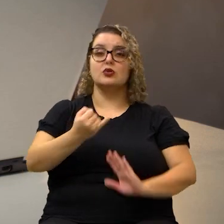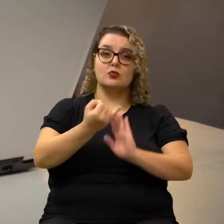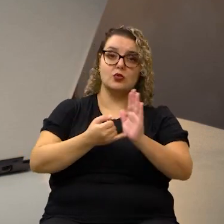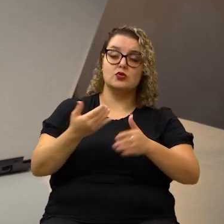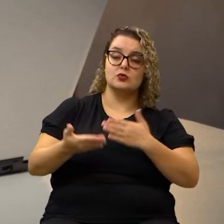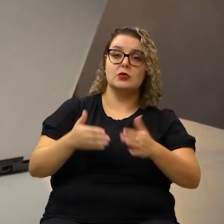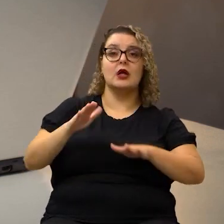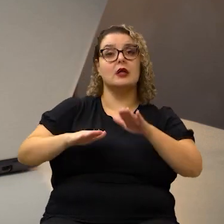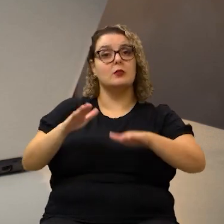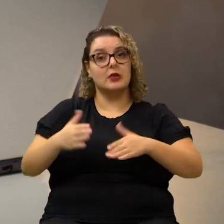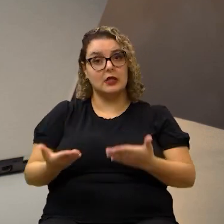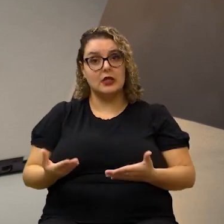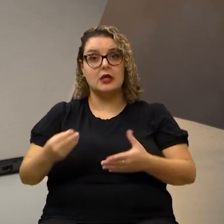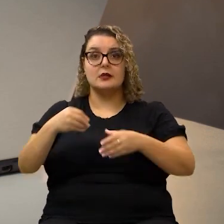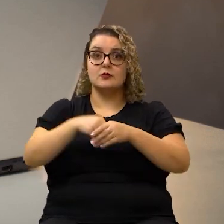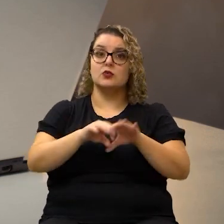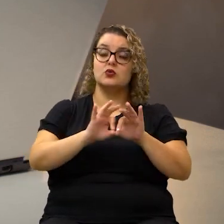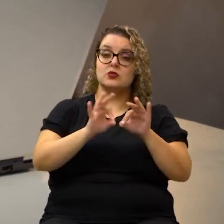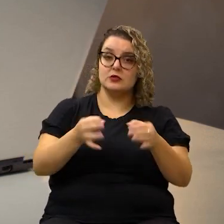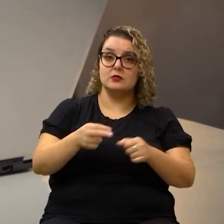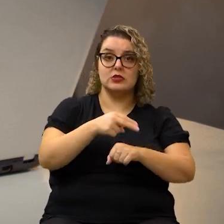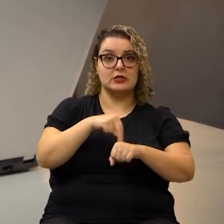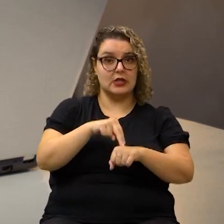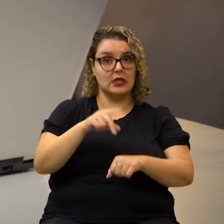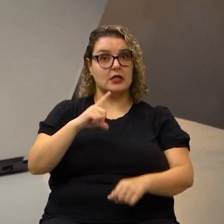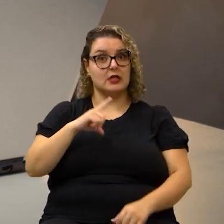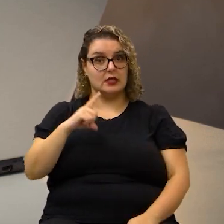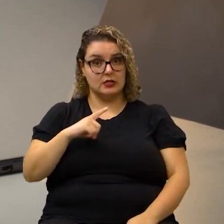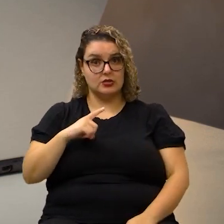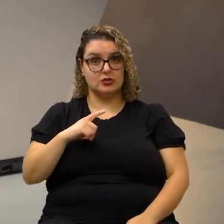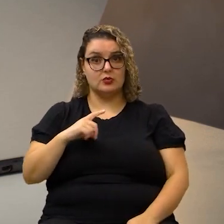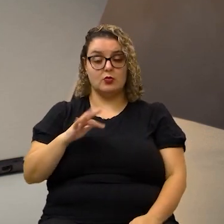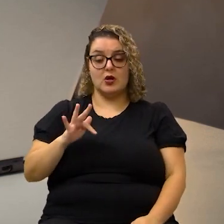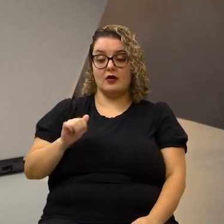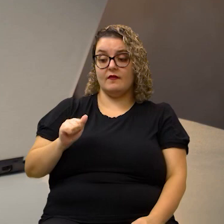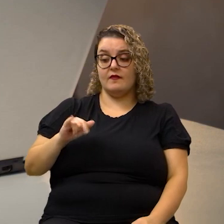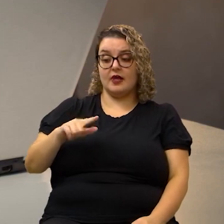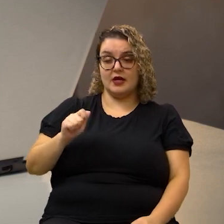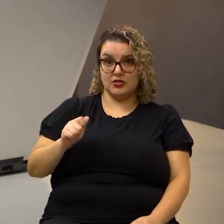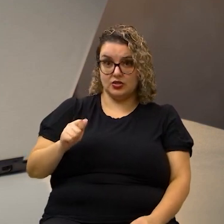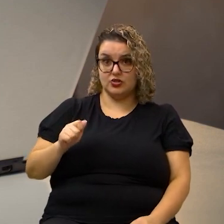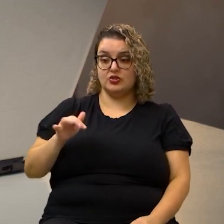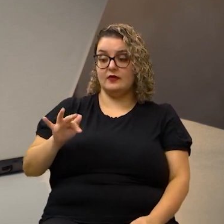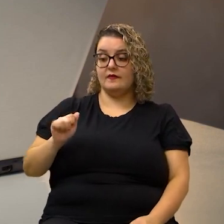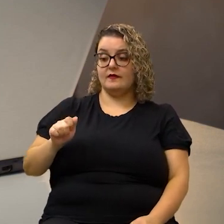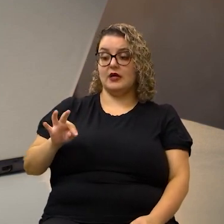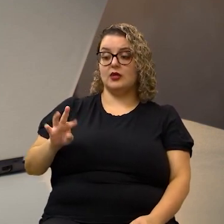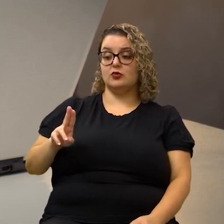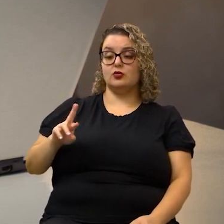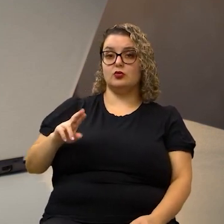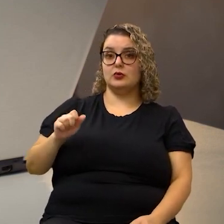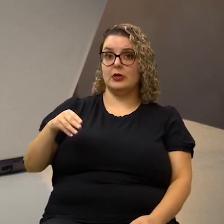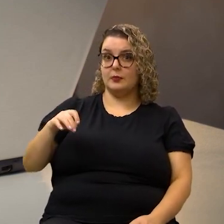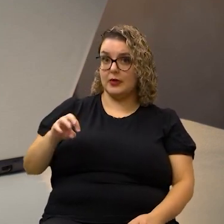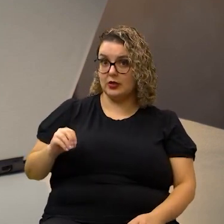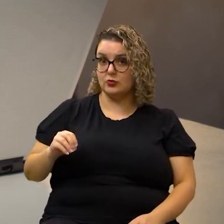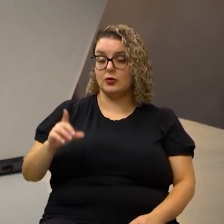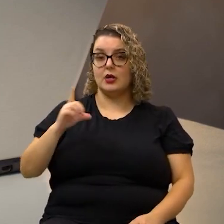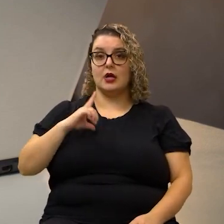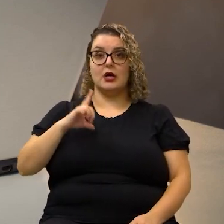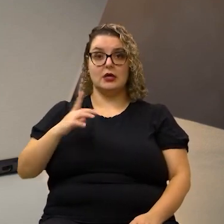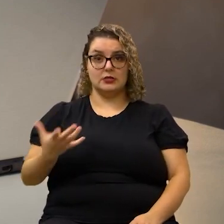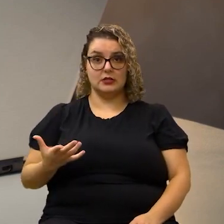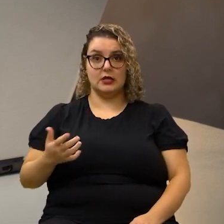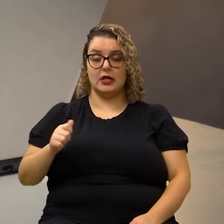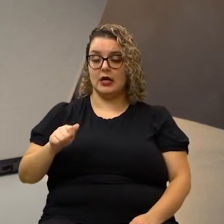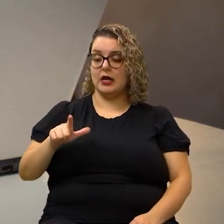dessa questão. Dentro do Simples Nacional, nós temos ali uma faixa de faturamento e para essa faixa de faturamento a gente